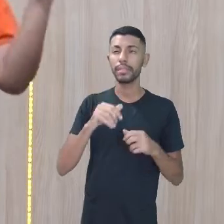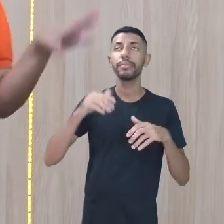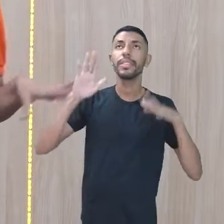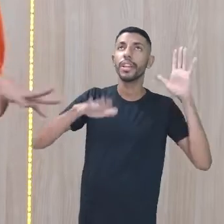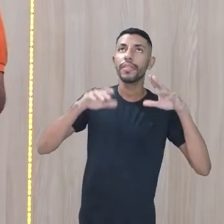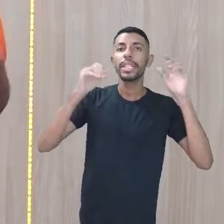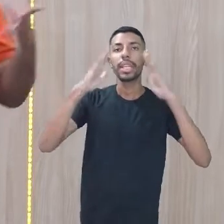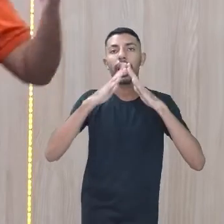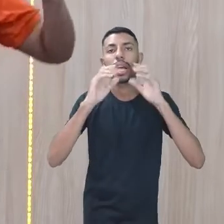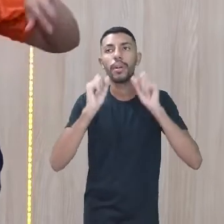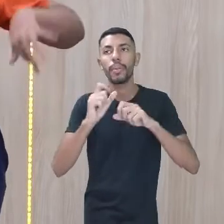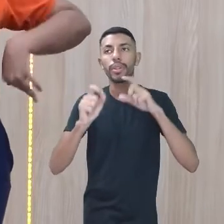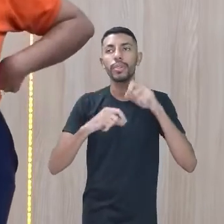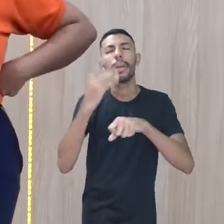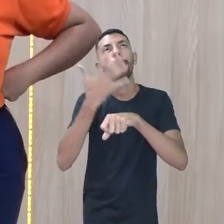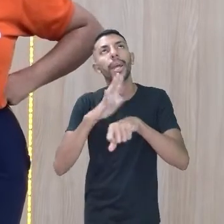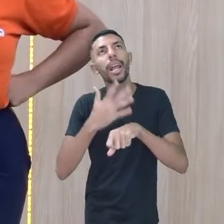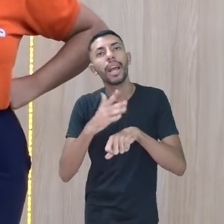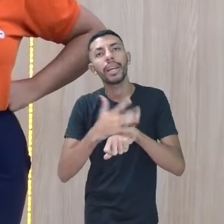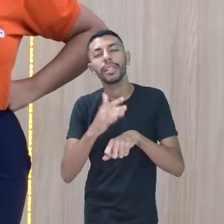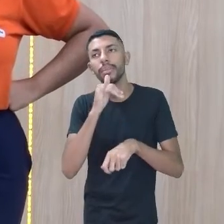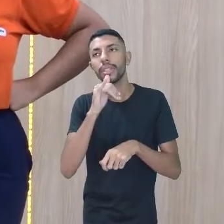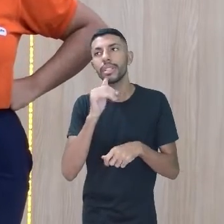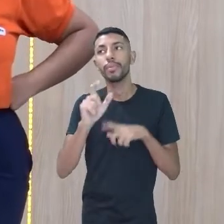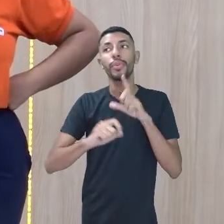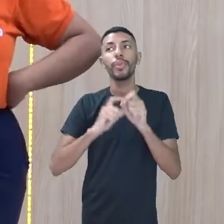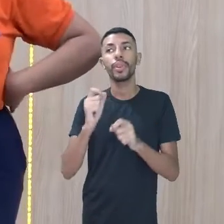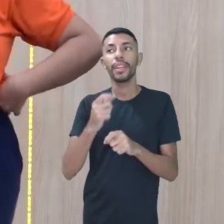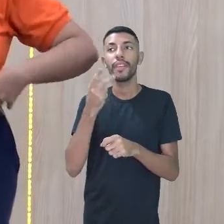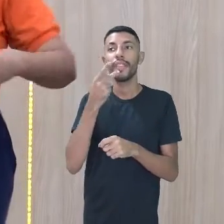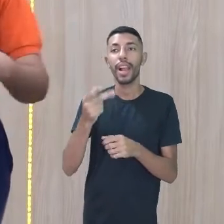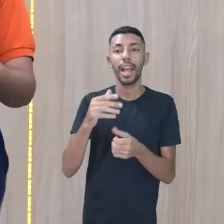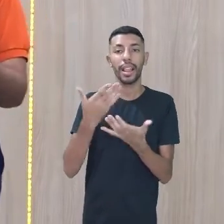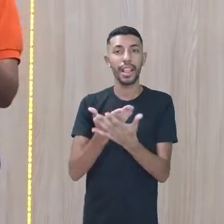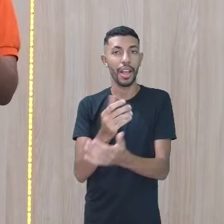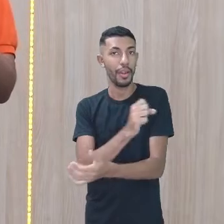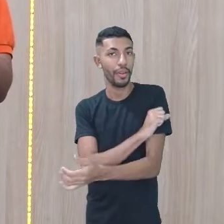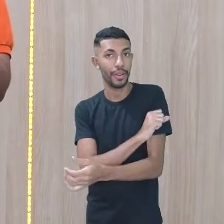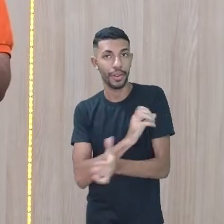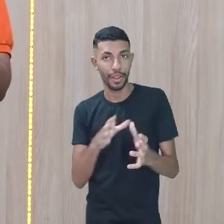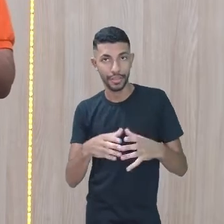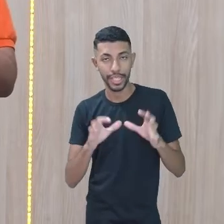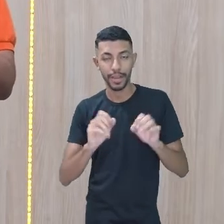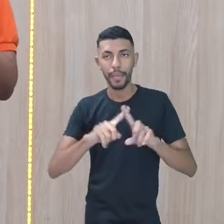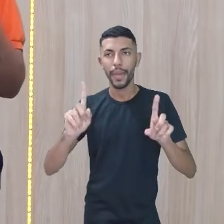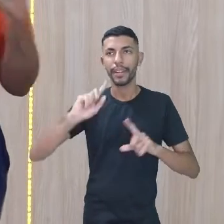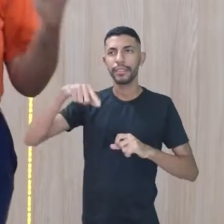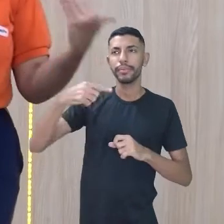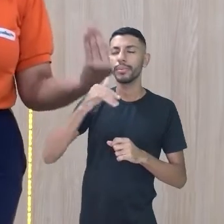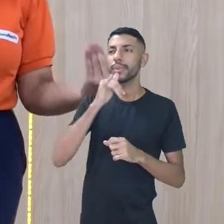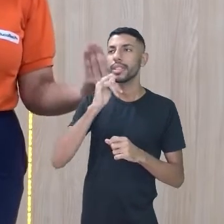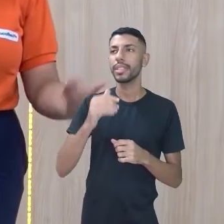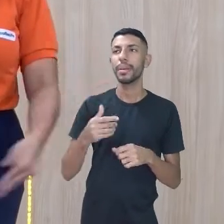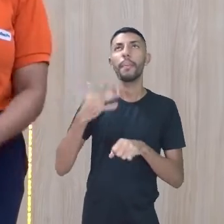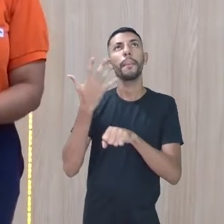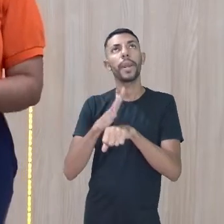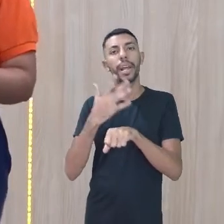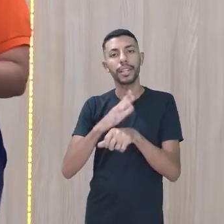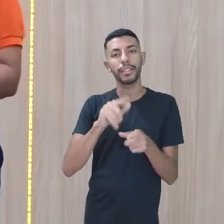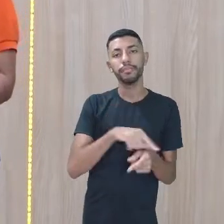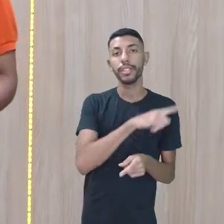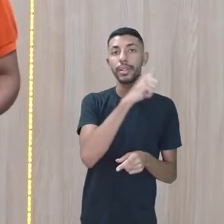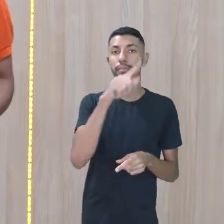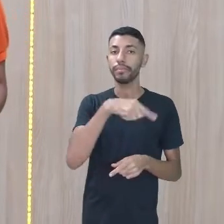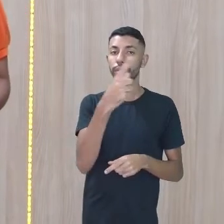ensaiando lá com o meu espelho, o que é que eu vou dizer na aula do oitavo ano. Mas, depois de ensaiar, eu preciso